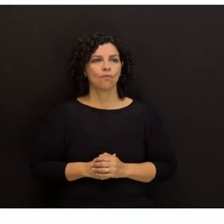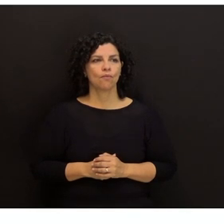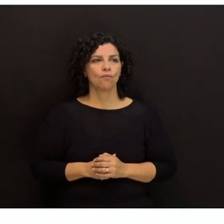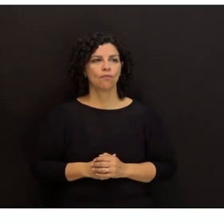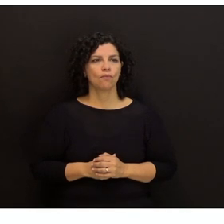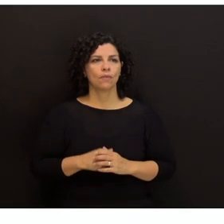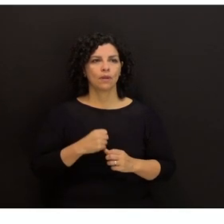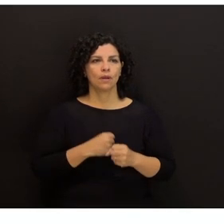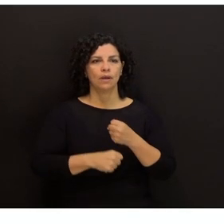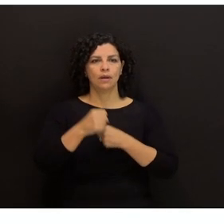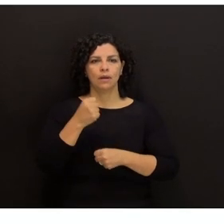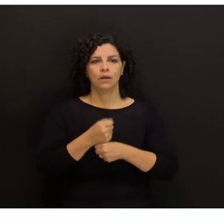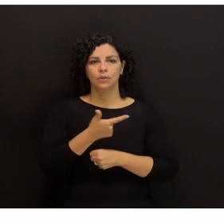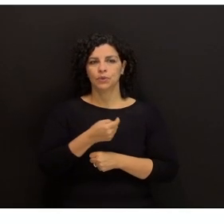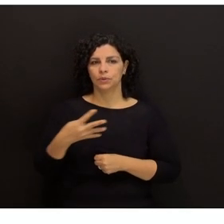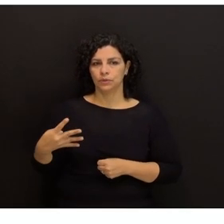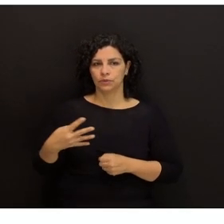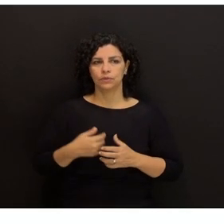em 2014